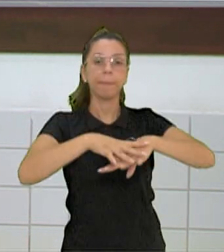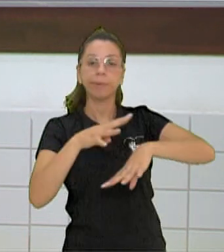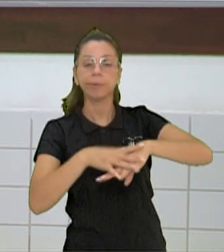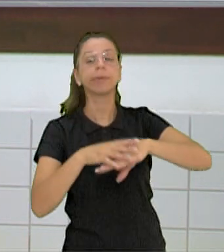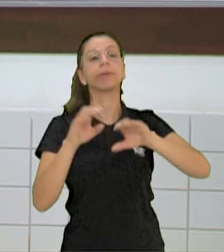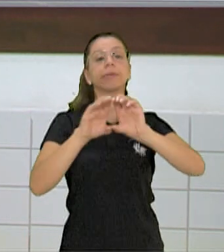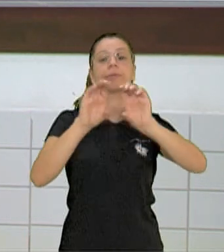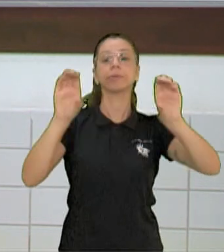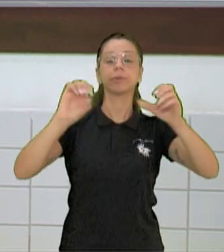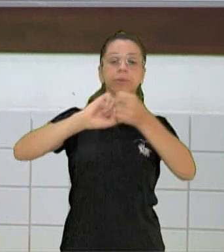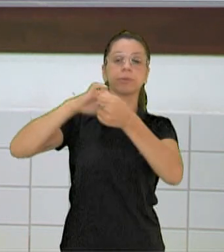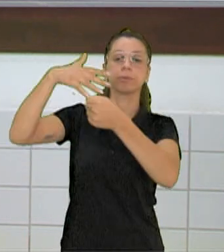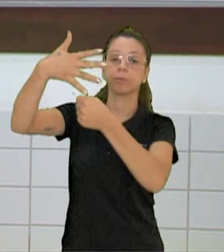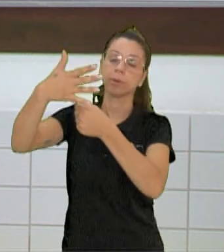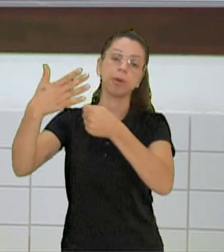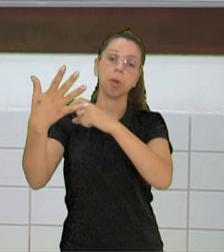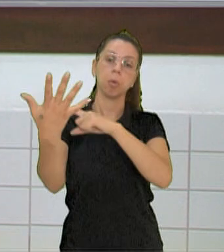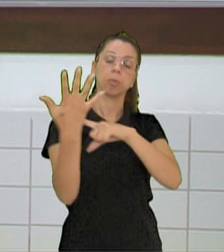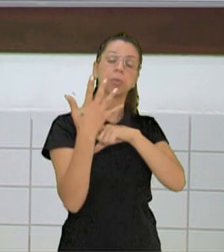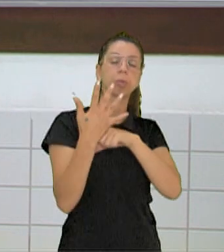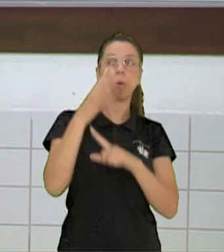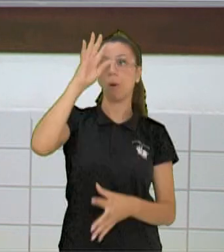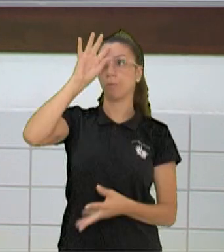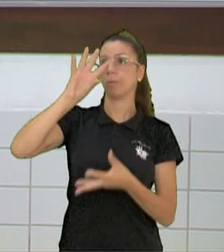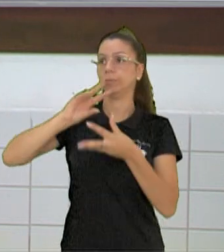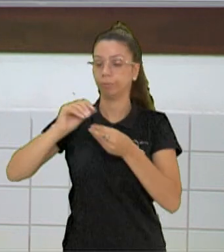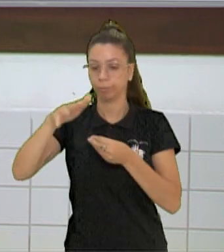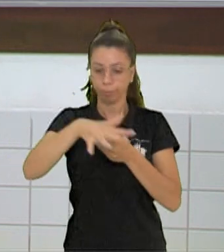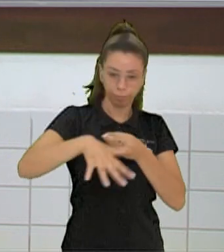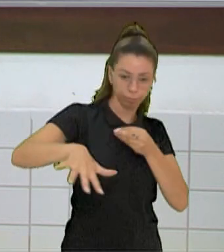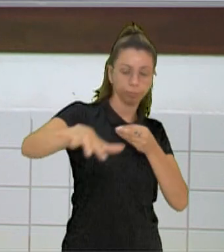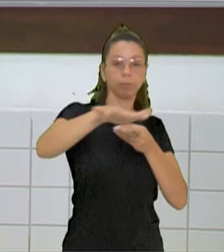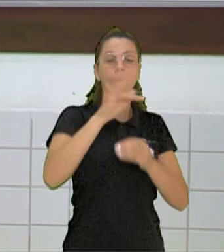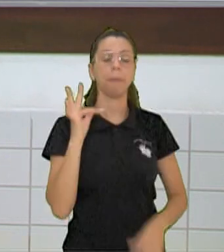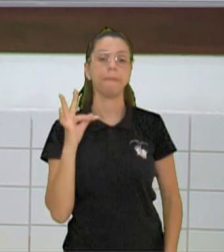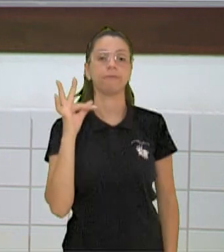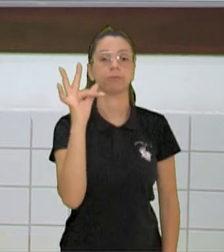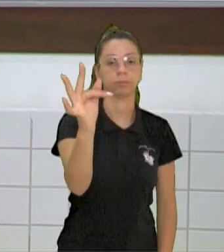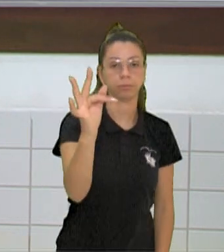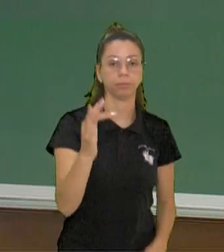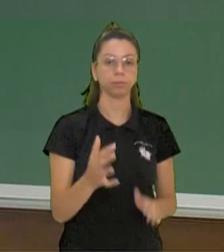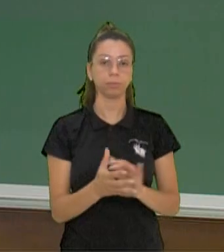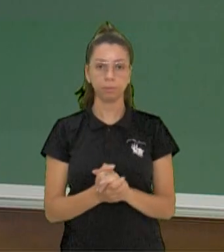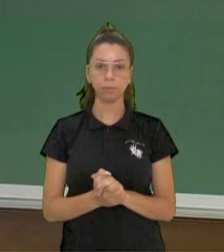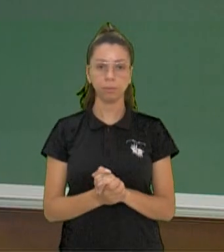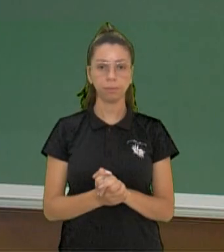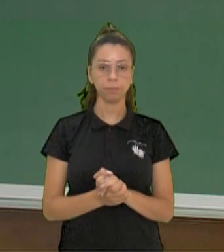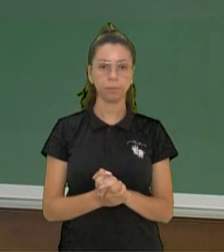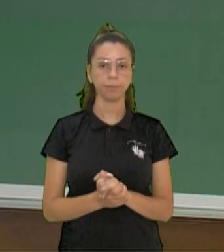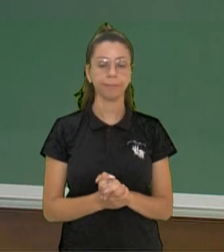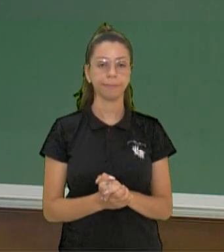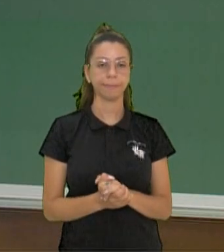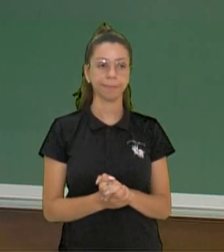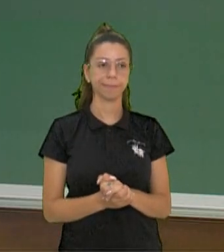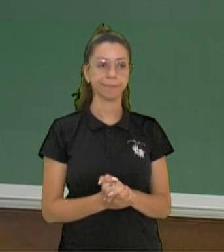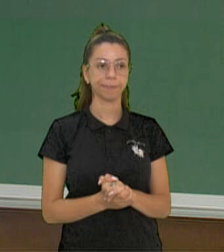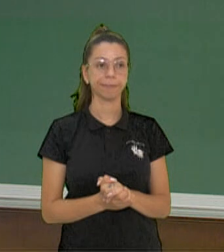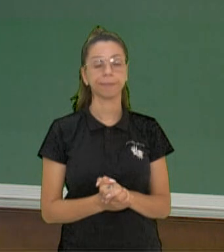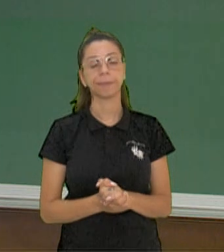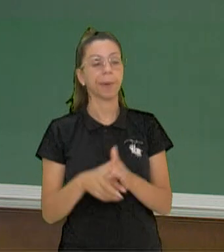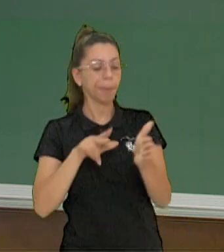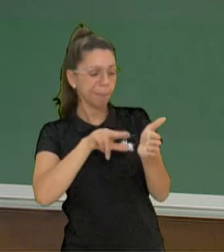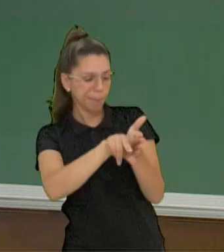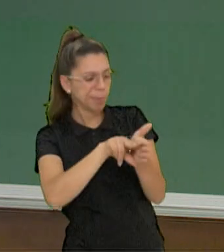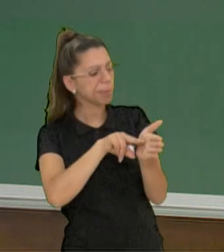função exponencial, que nos ajuda a entender o cenário futuro normalmente. E aqui, a biologia nós